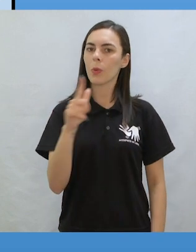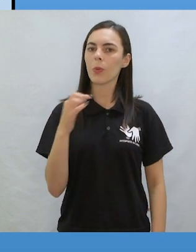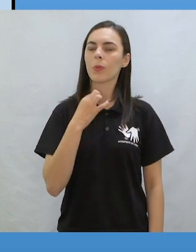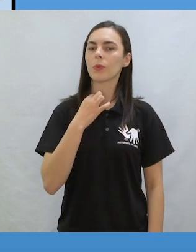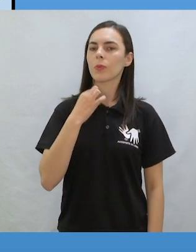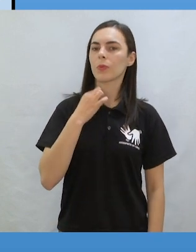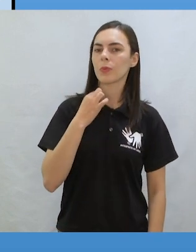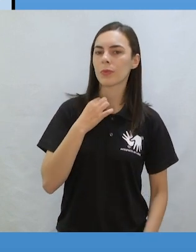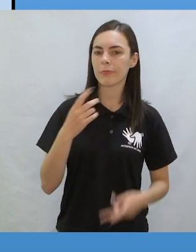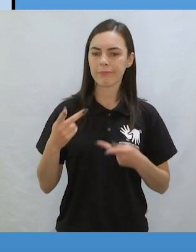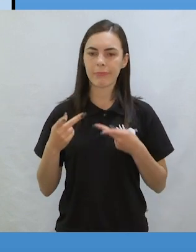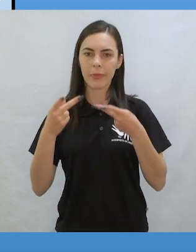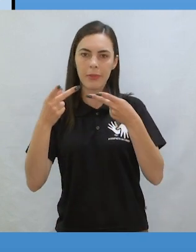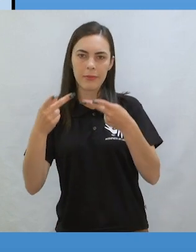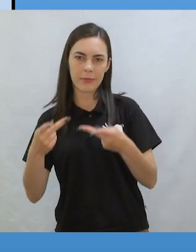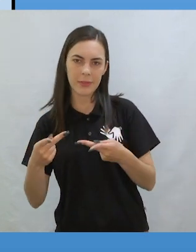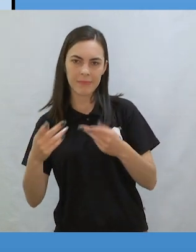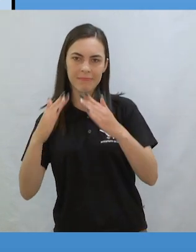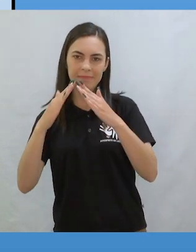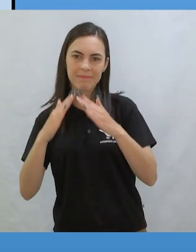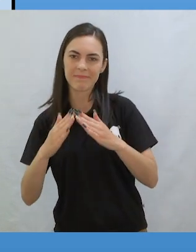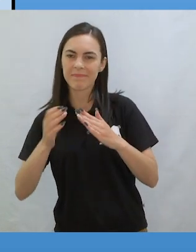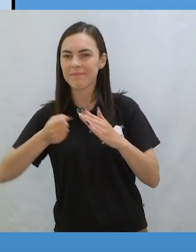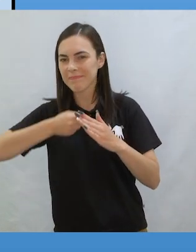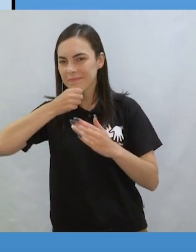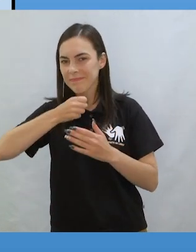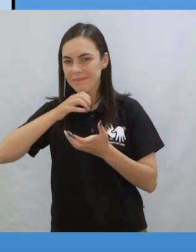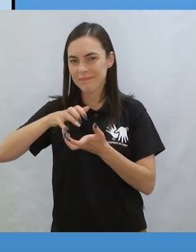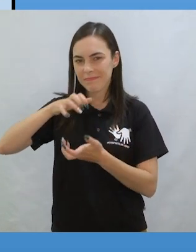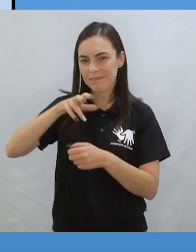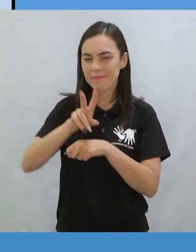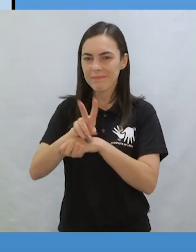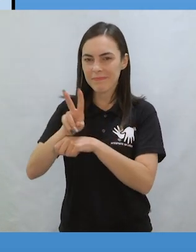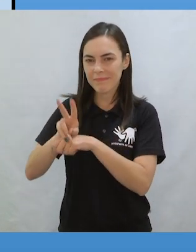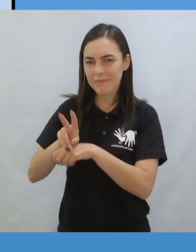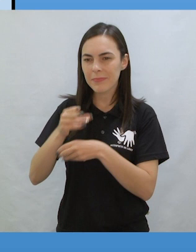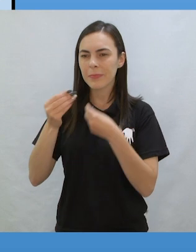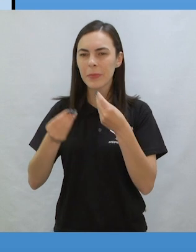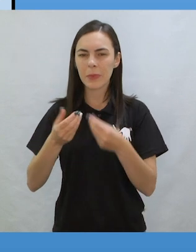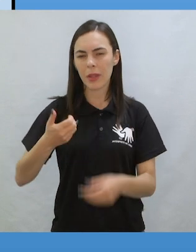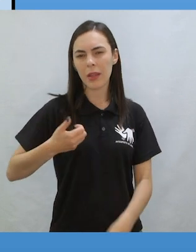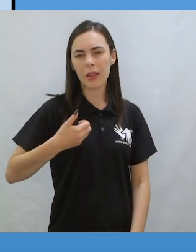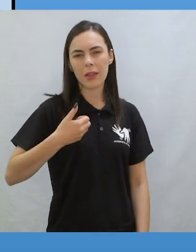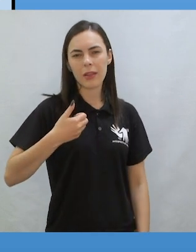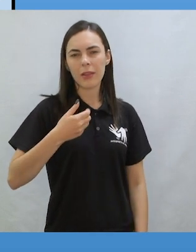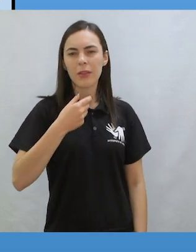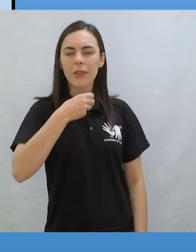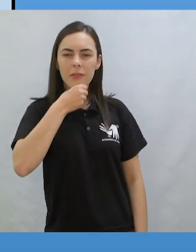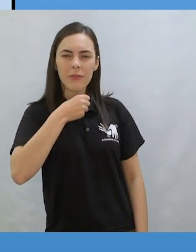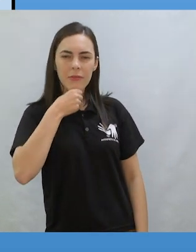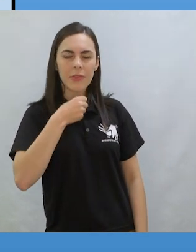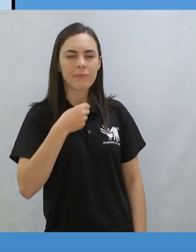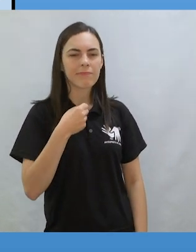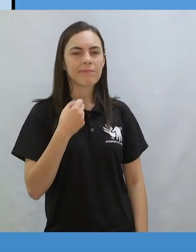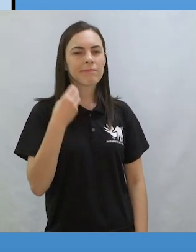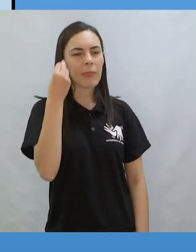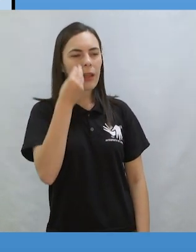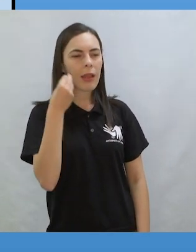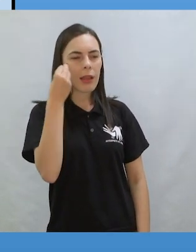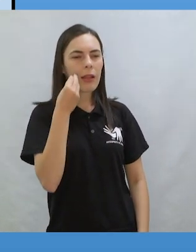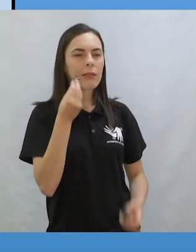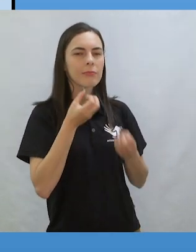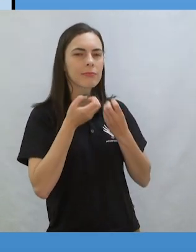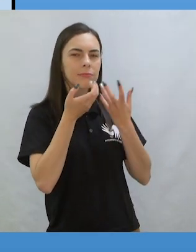voluntários iam visitar os asilos, escutar as histórias e a vida dos idosos, depois eles transformavam